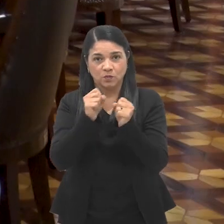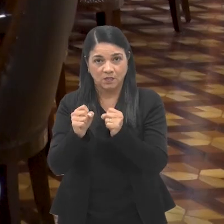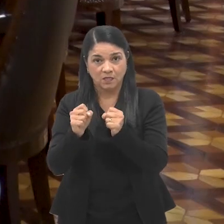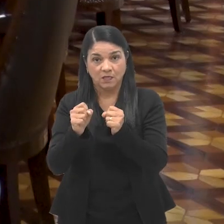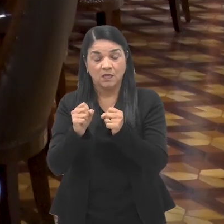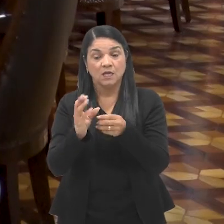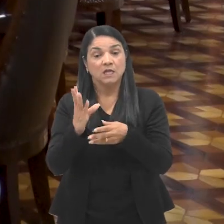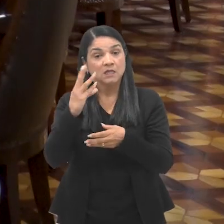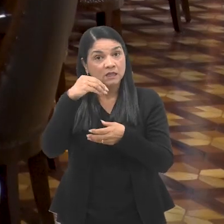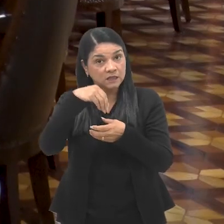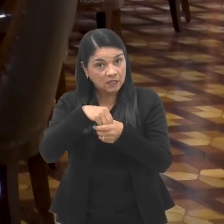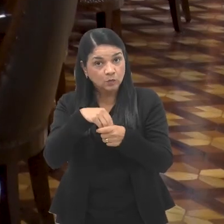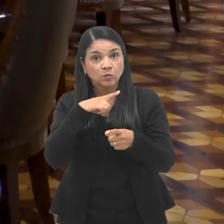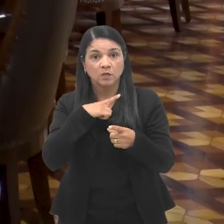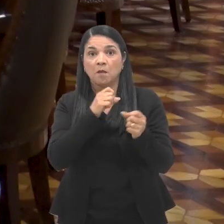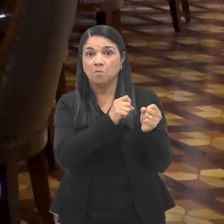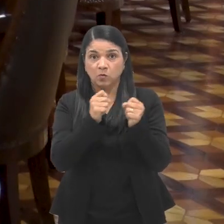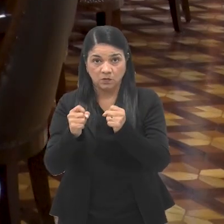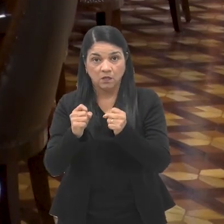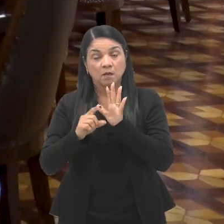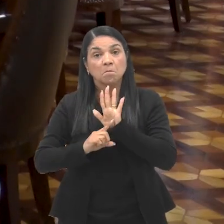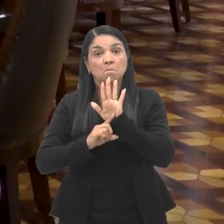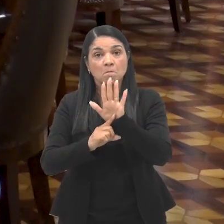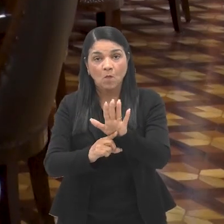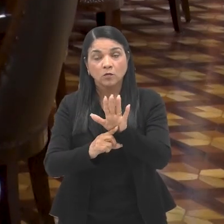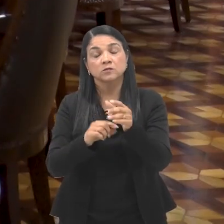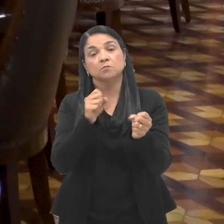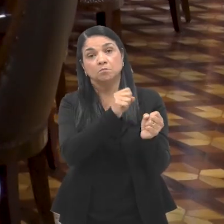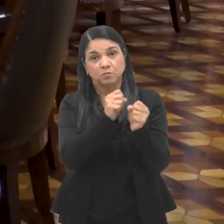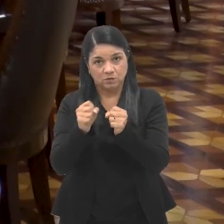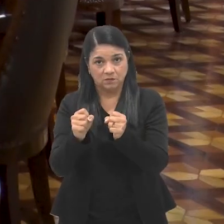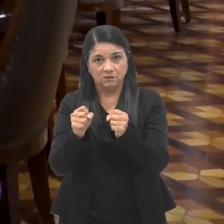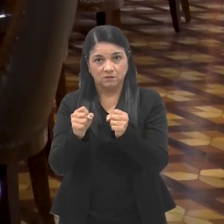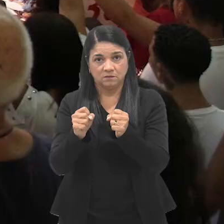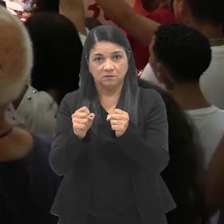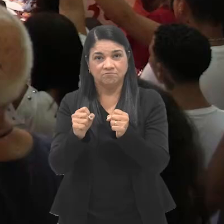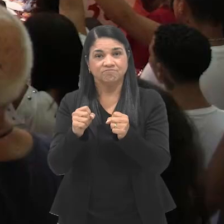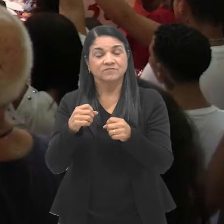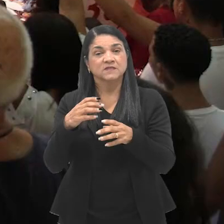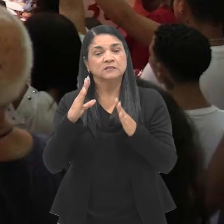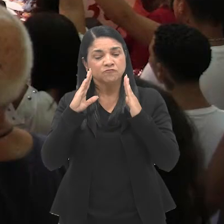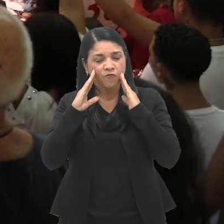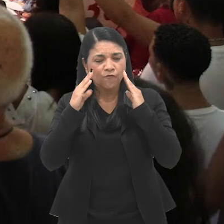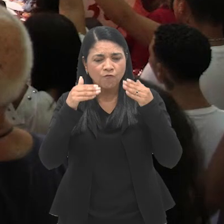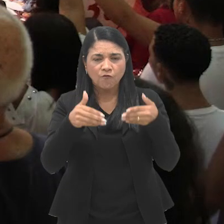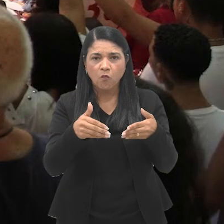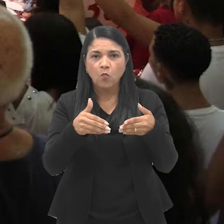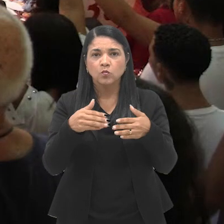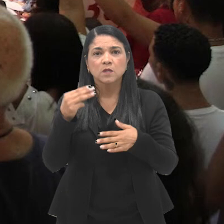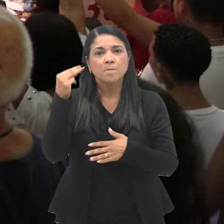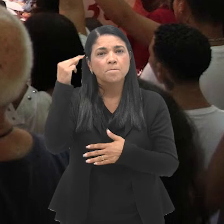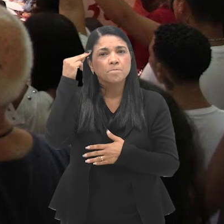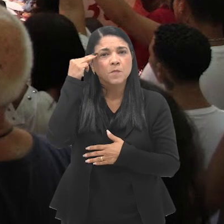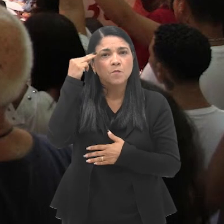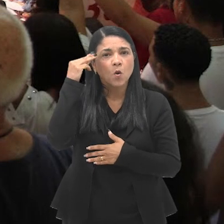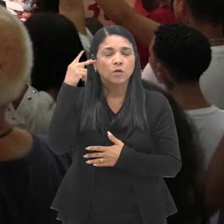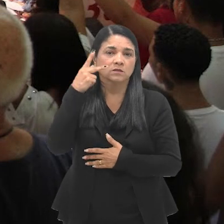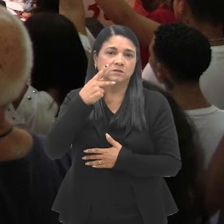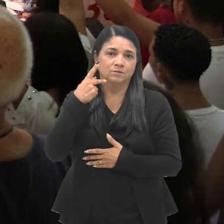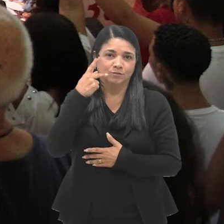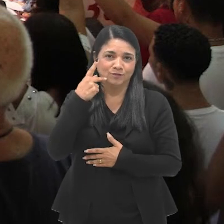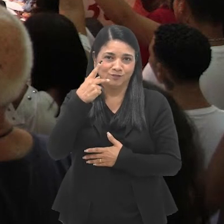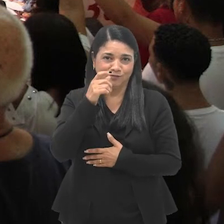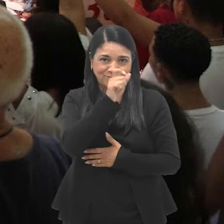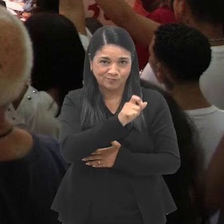poder também. Ele abriga o poder e demonstra poder a quem aqui está. A gente às vezes fica assim, bastante focado